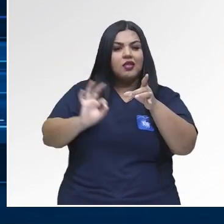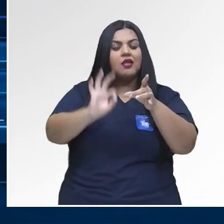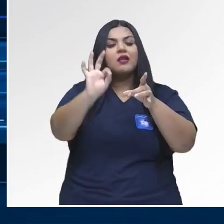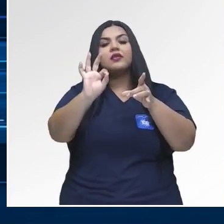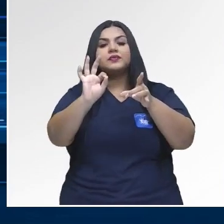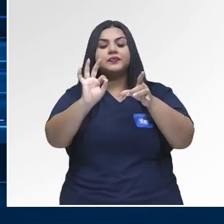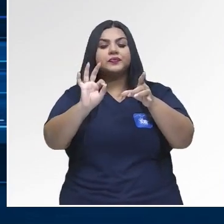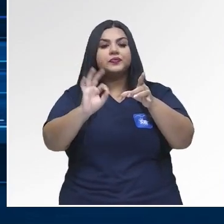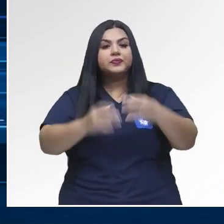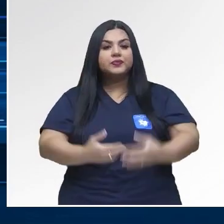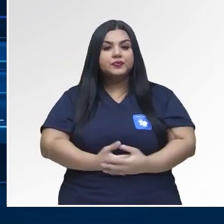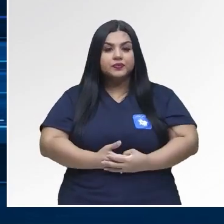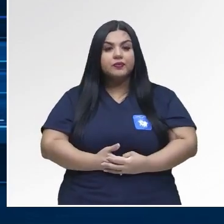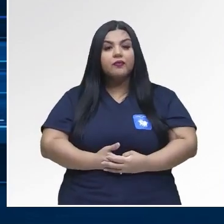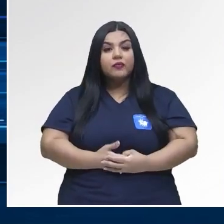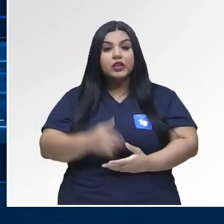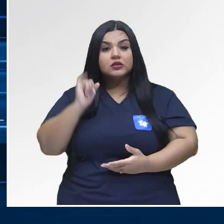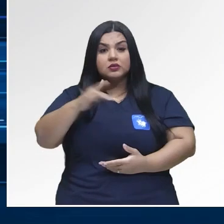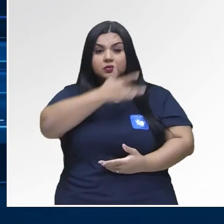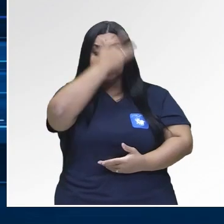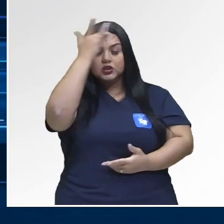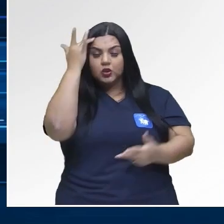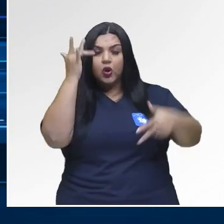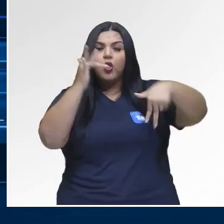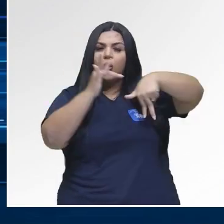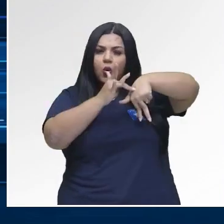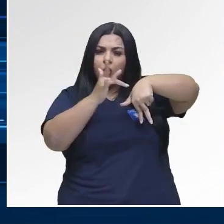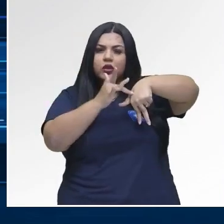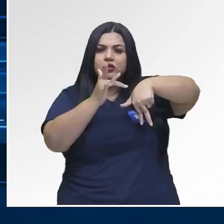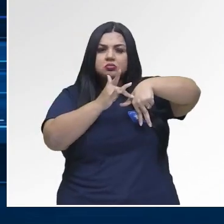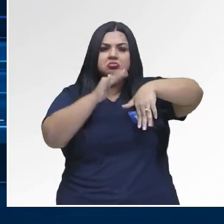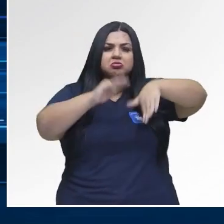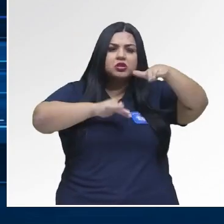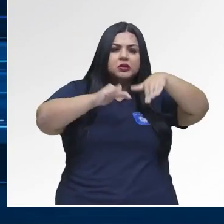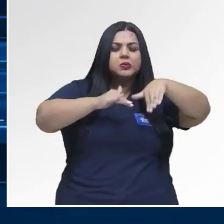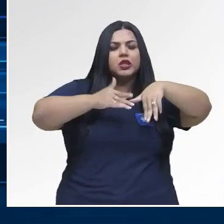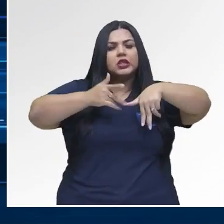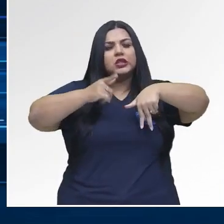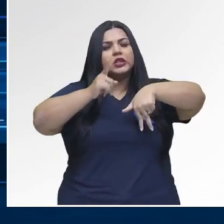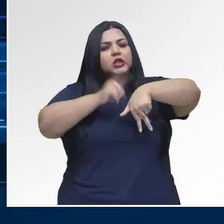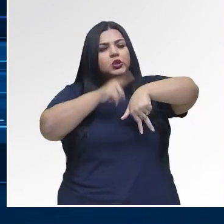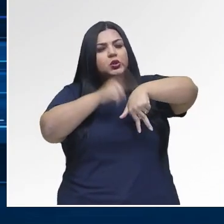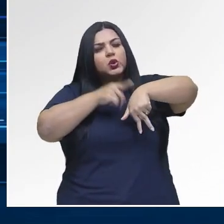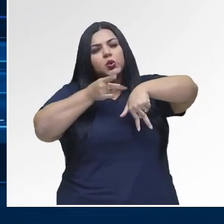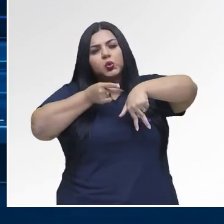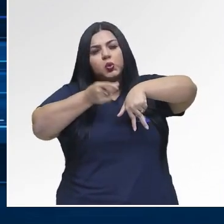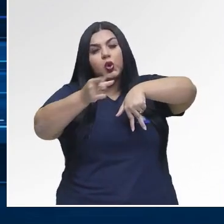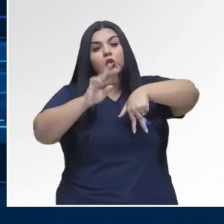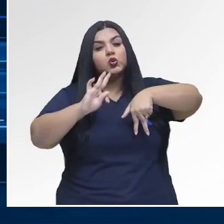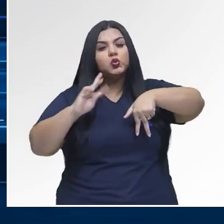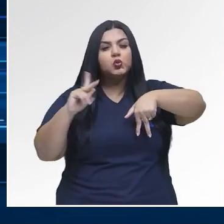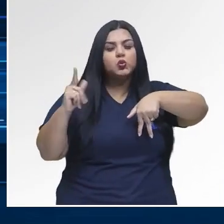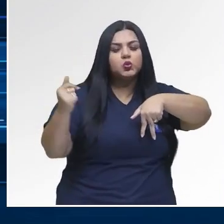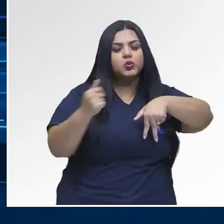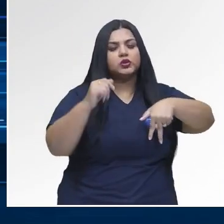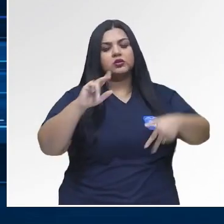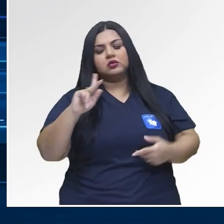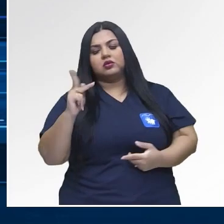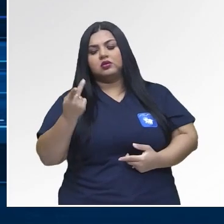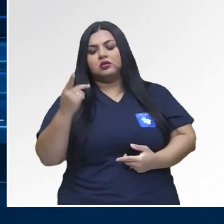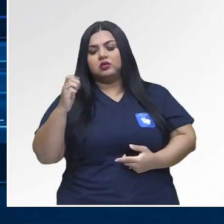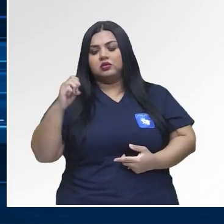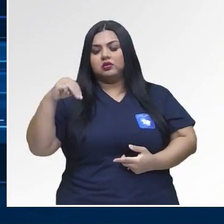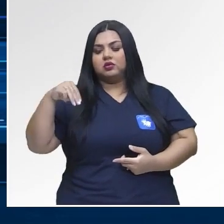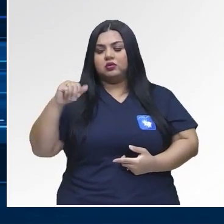ao oxigênio. Então, se a pessoa ficar exposta ali por um determinado tempo, todas as suas hemácias vão se ligar ao monóxido